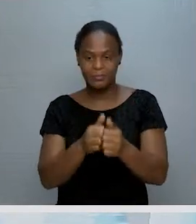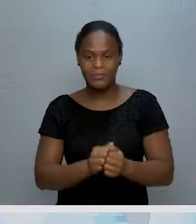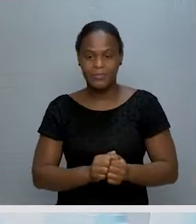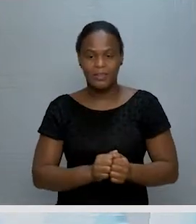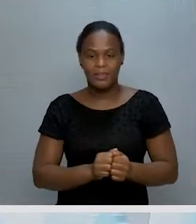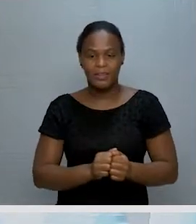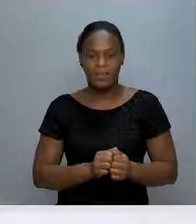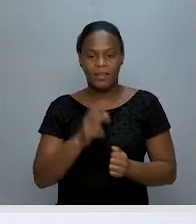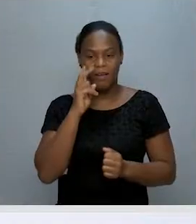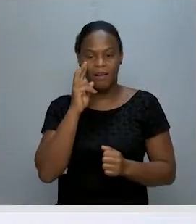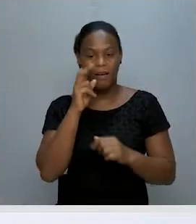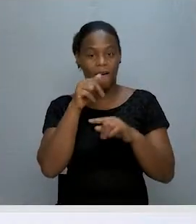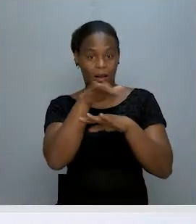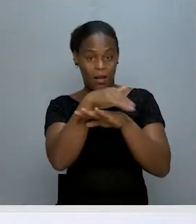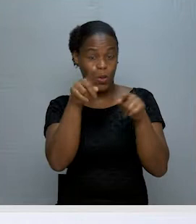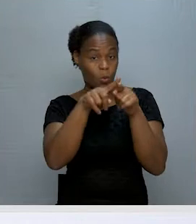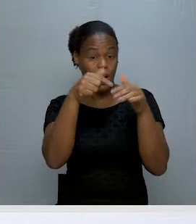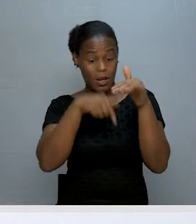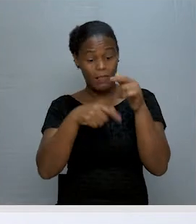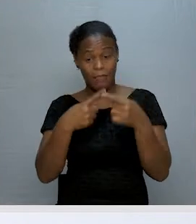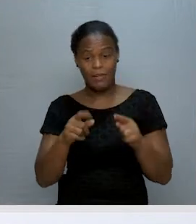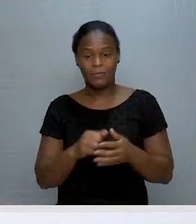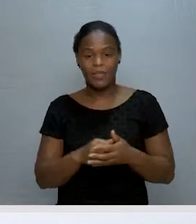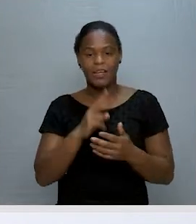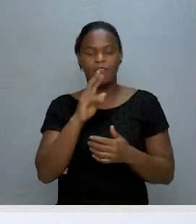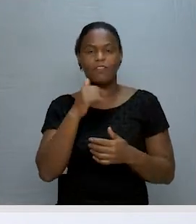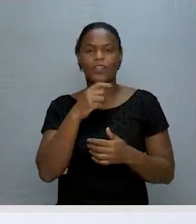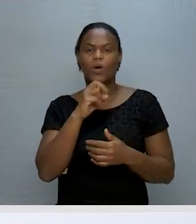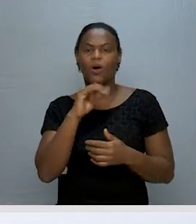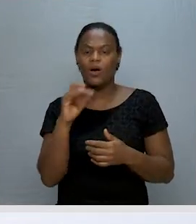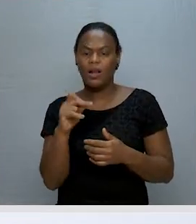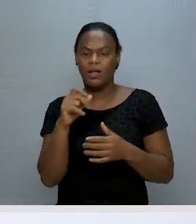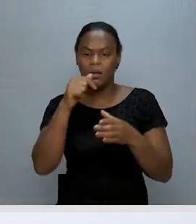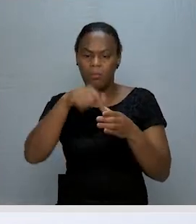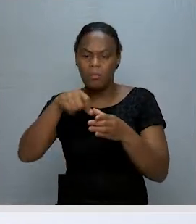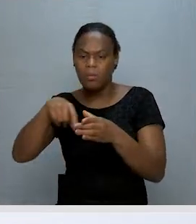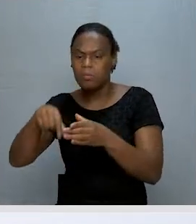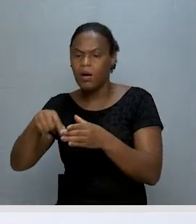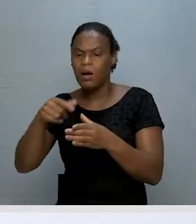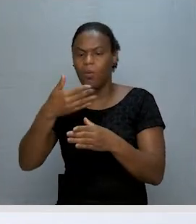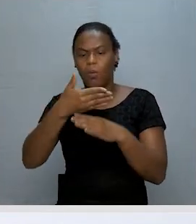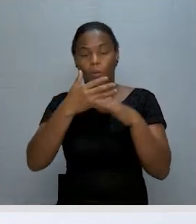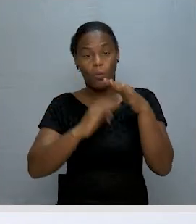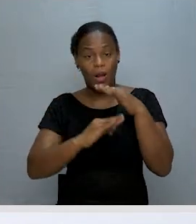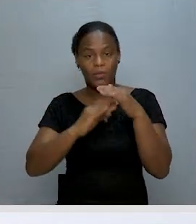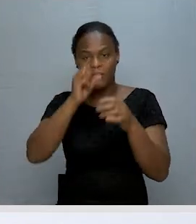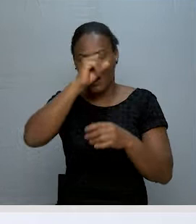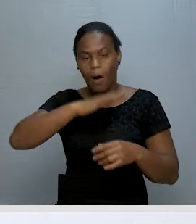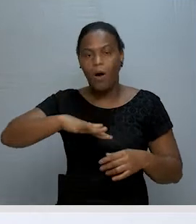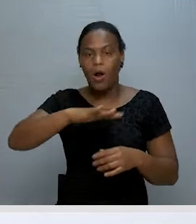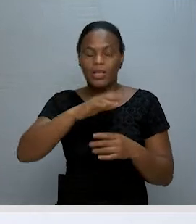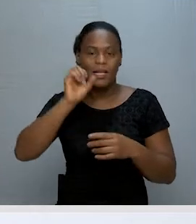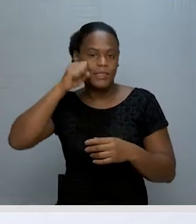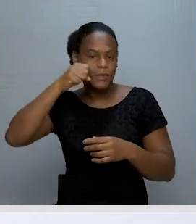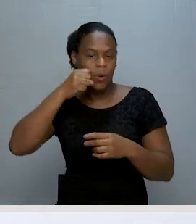lá. A Vitória plantou 1/4 da sua horta com cenouras, 1/5